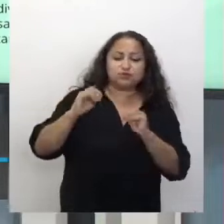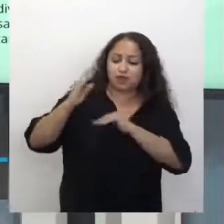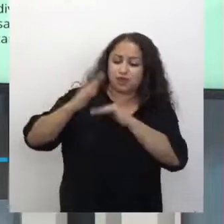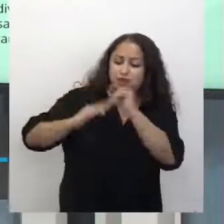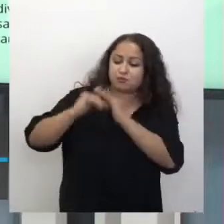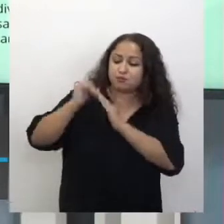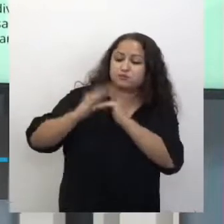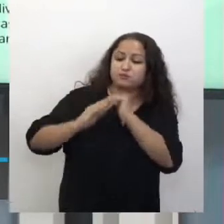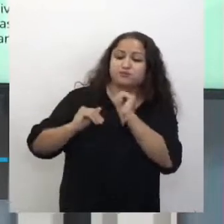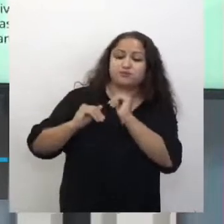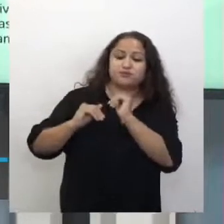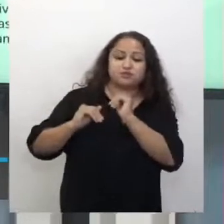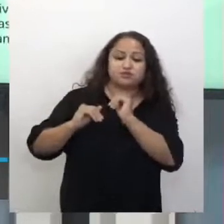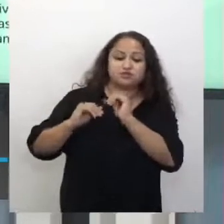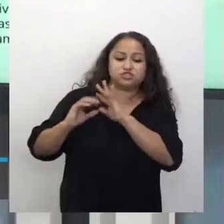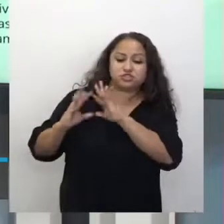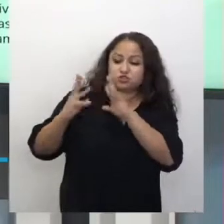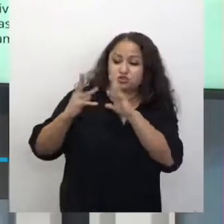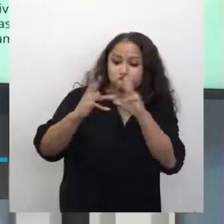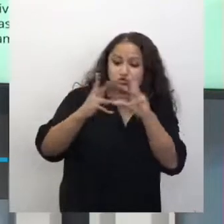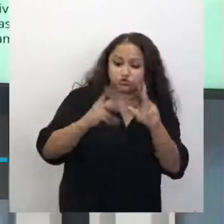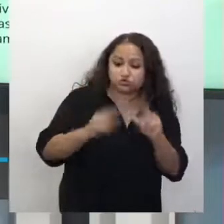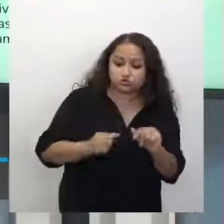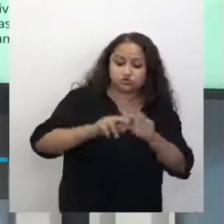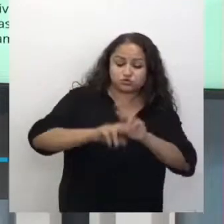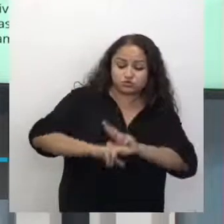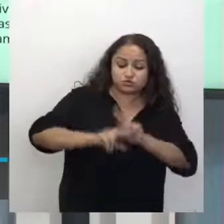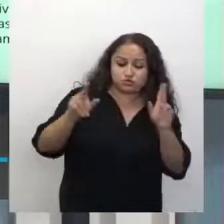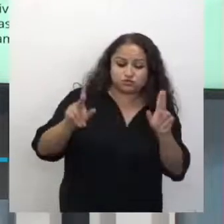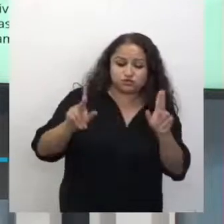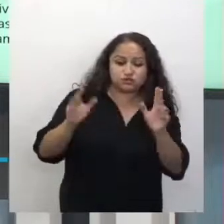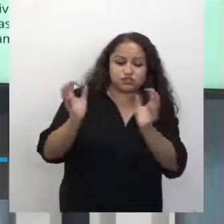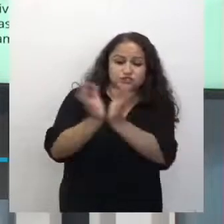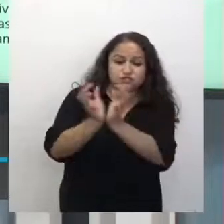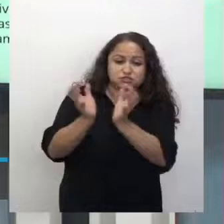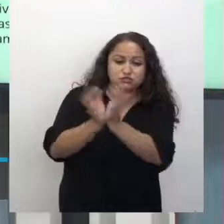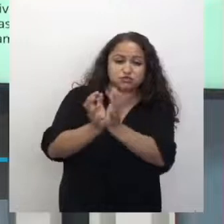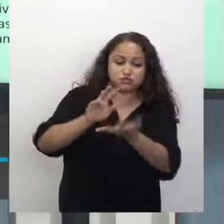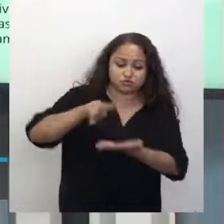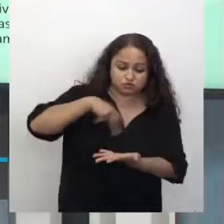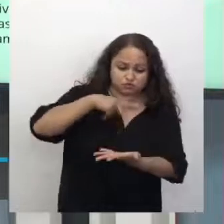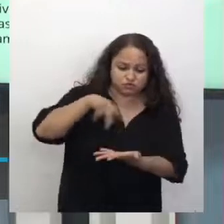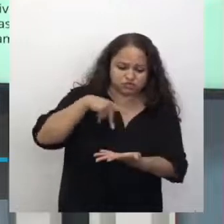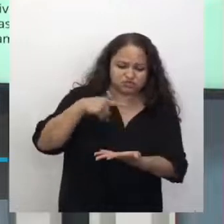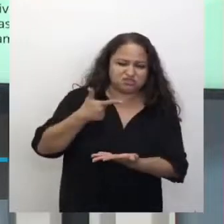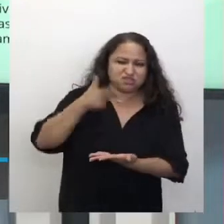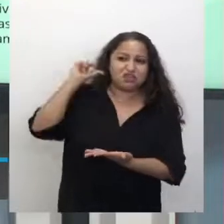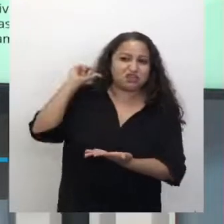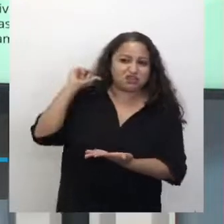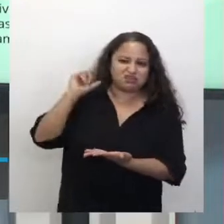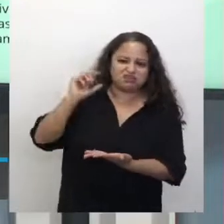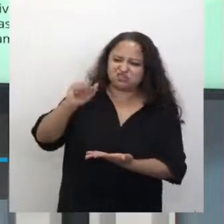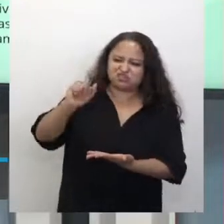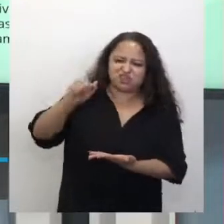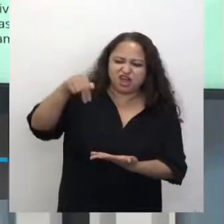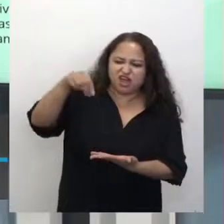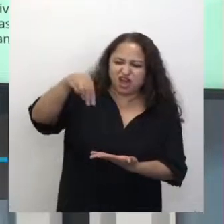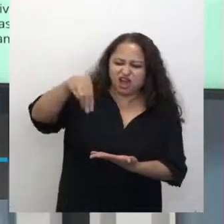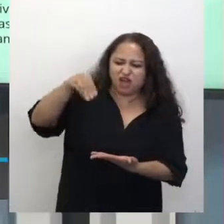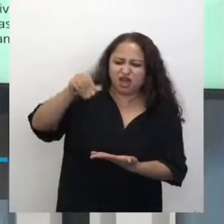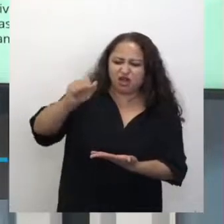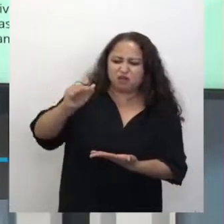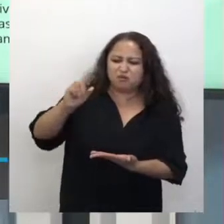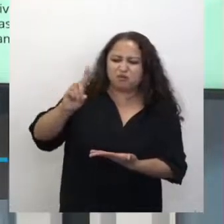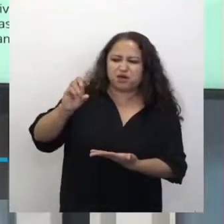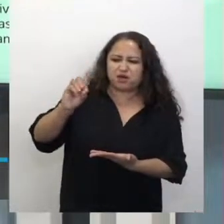que a gente não conhecia, vários grupos de dança que até então poderiam ser considerados amadores, né? E a partir do momento em que passa a fazer